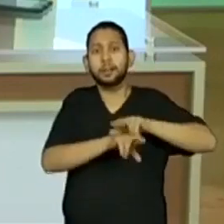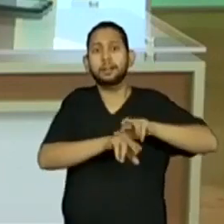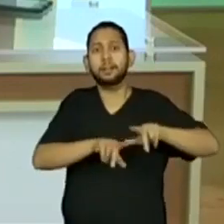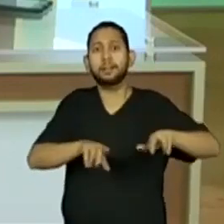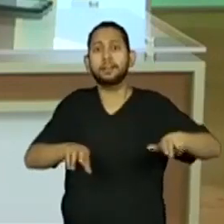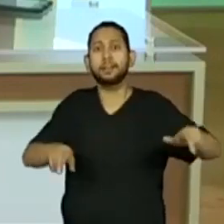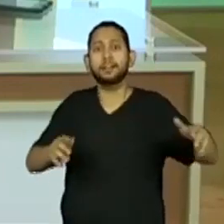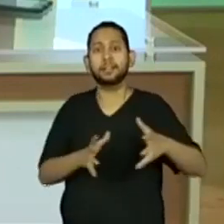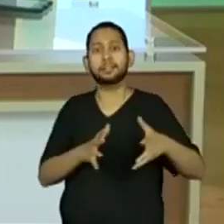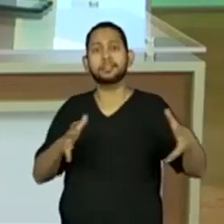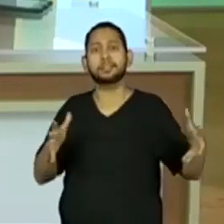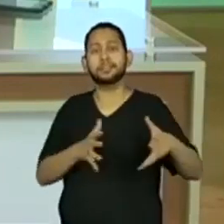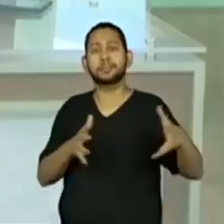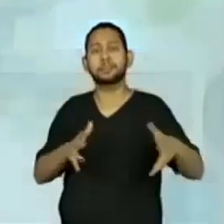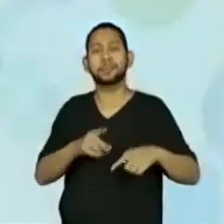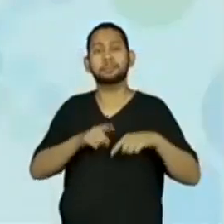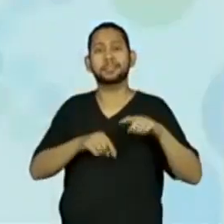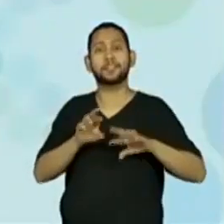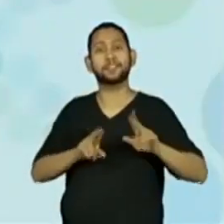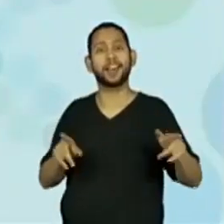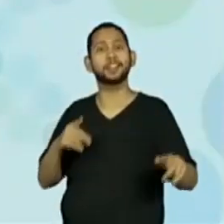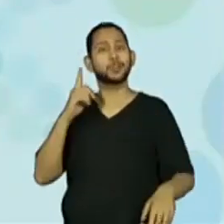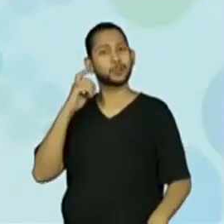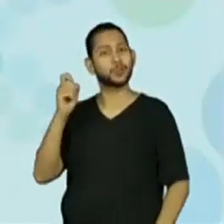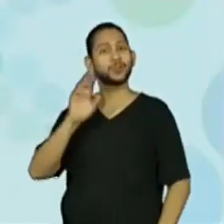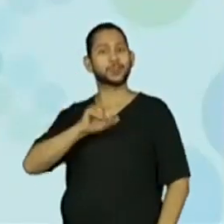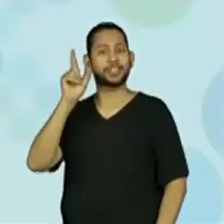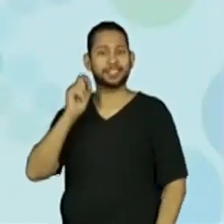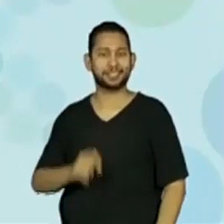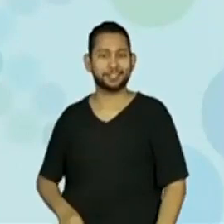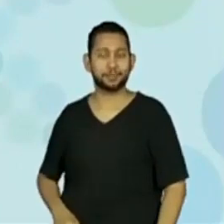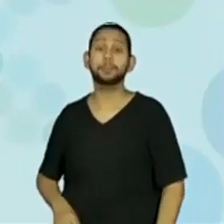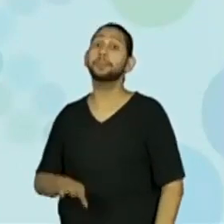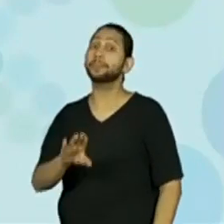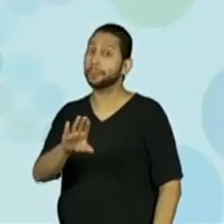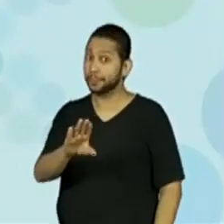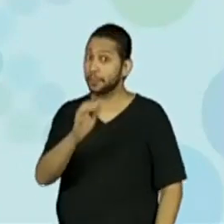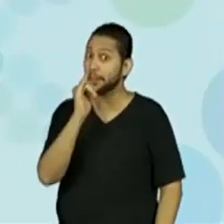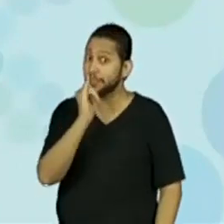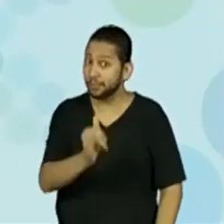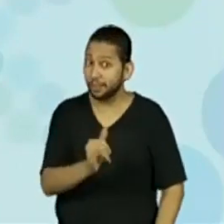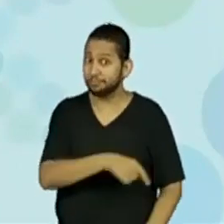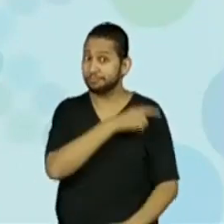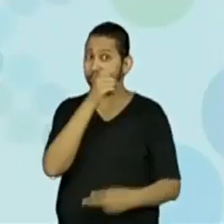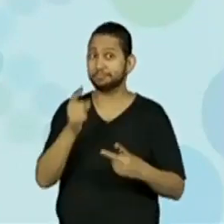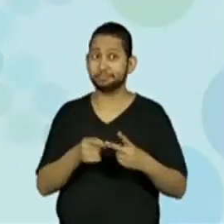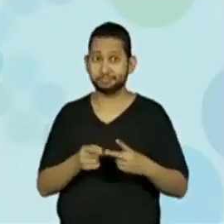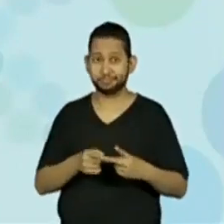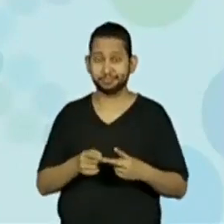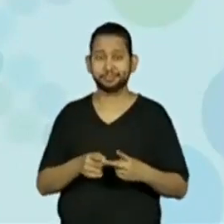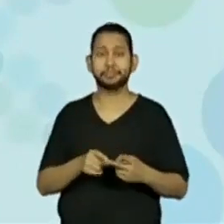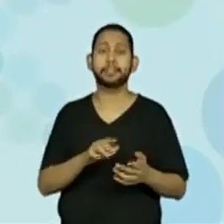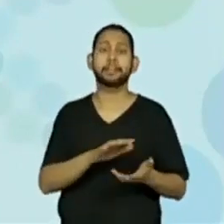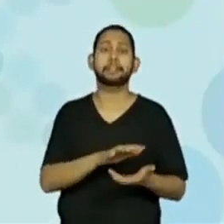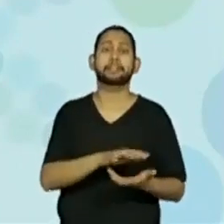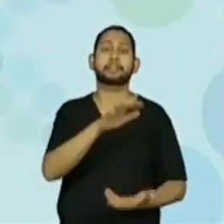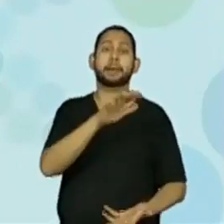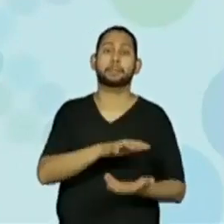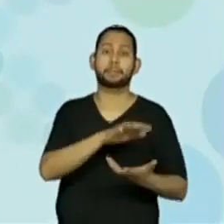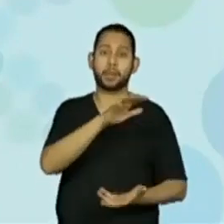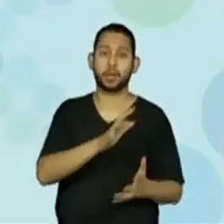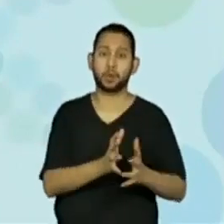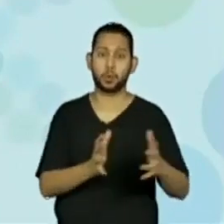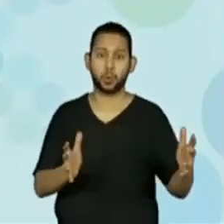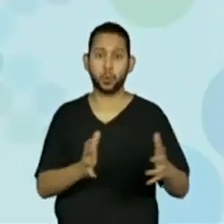Outra coisa que podemos concluir, é que os sons dependem do tamanho e espessura do